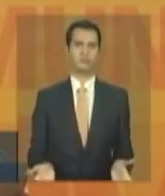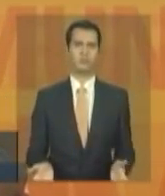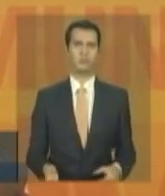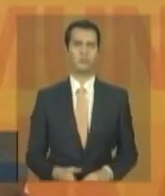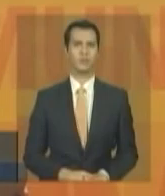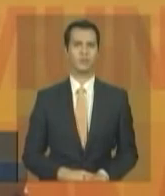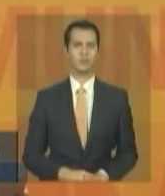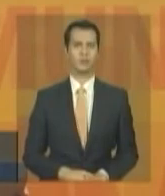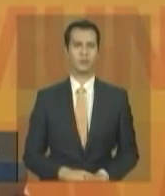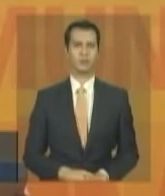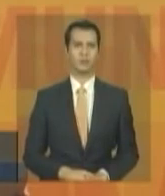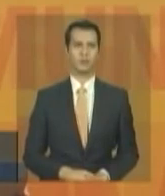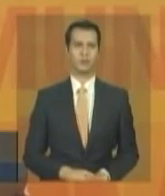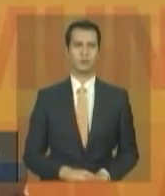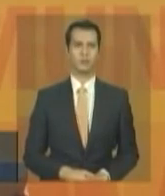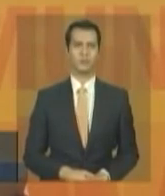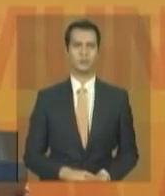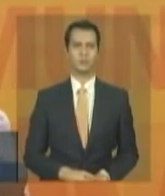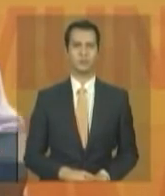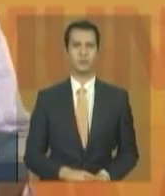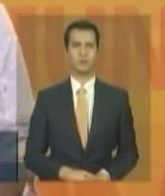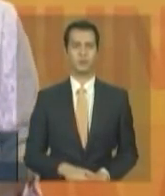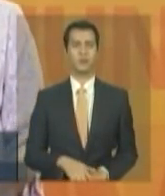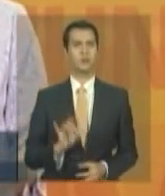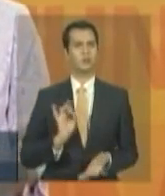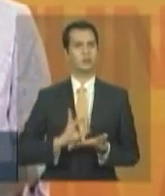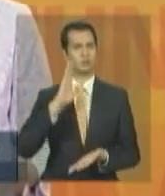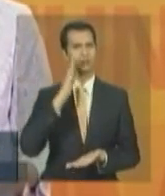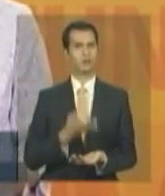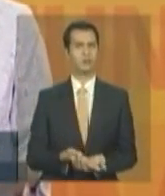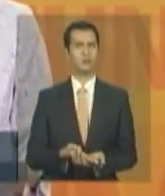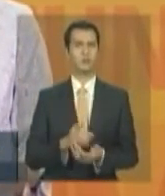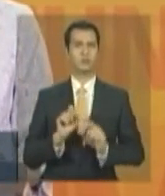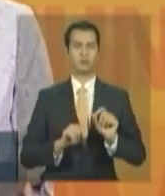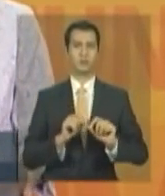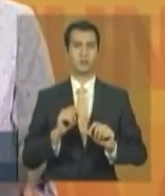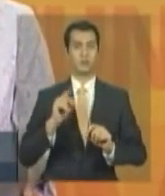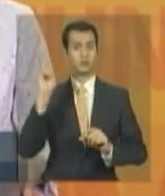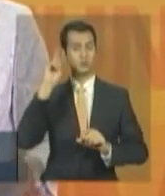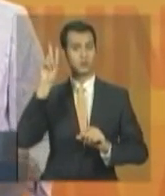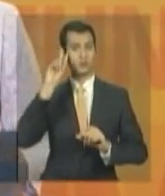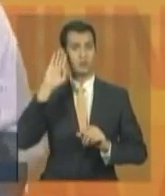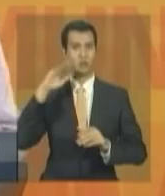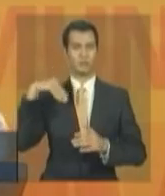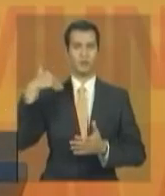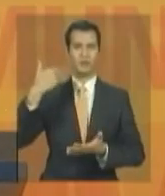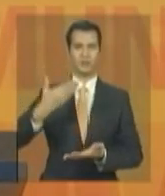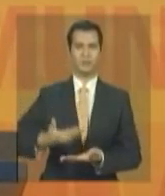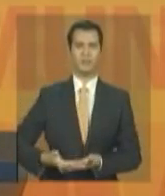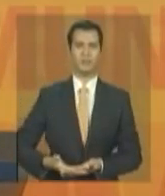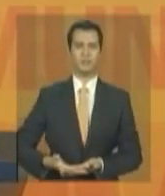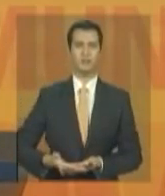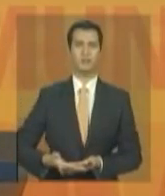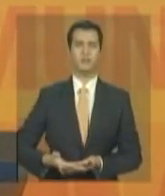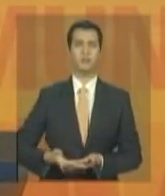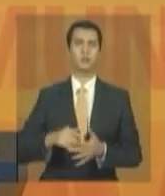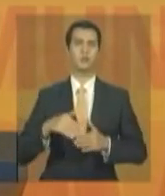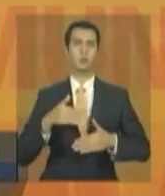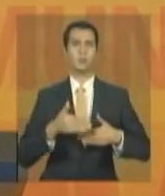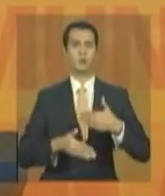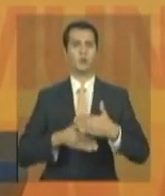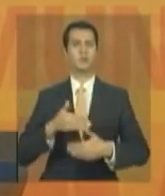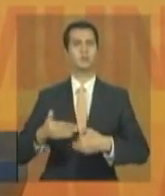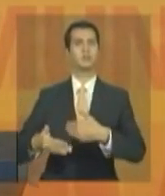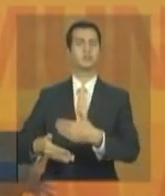dúvida, não há ainda, pelo menos na história recente da humanidade, um